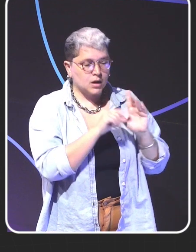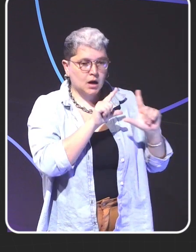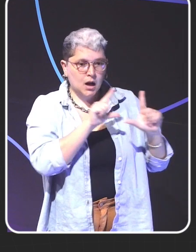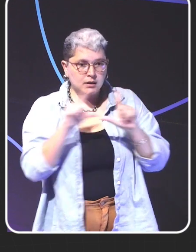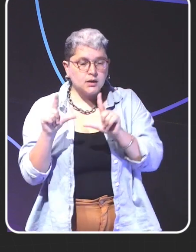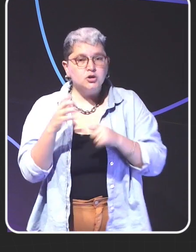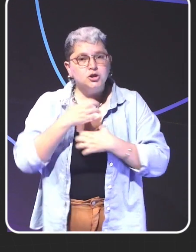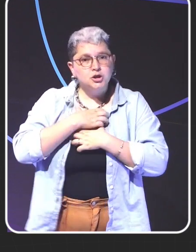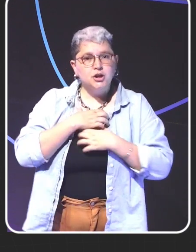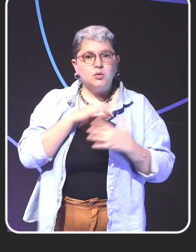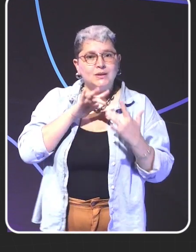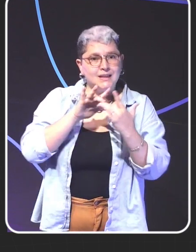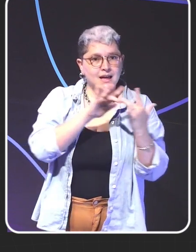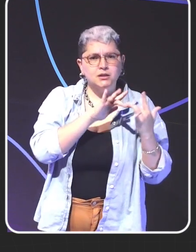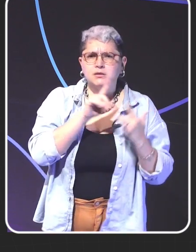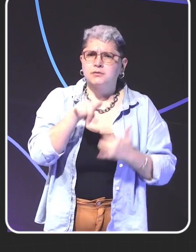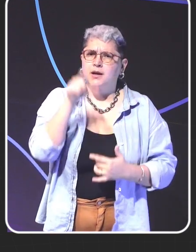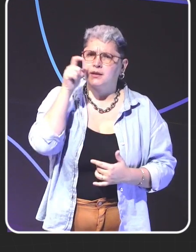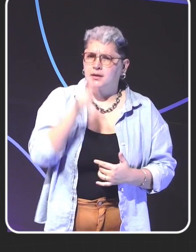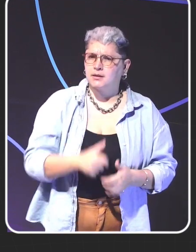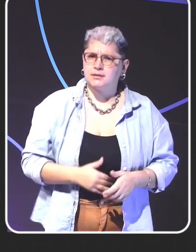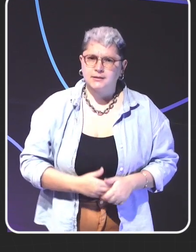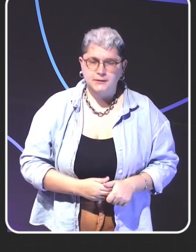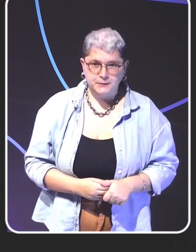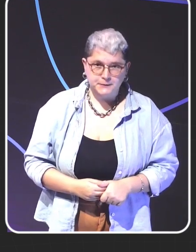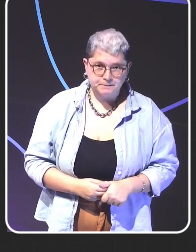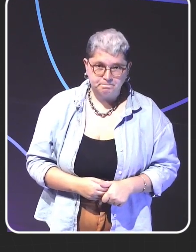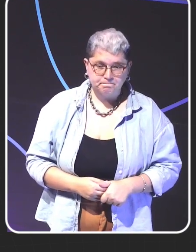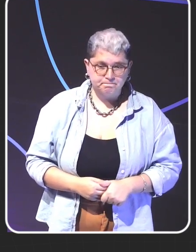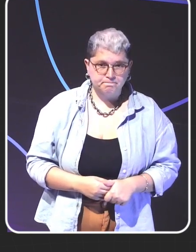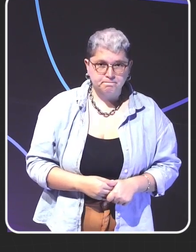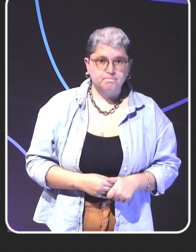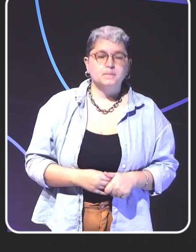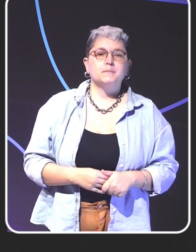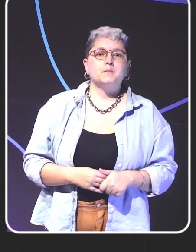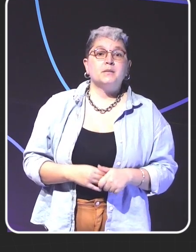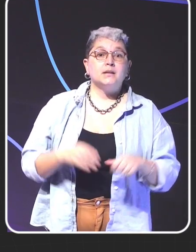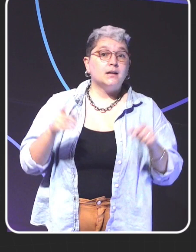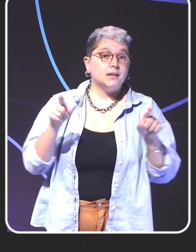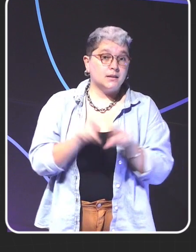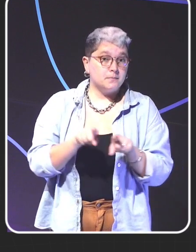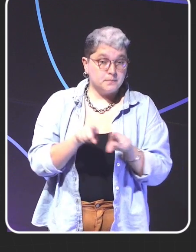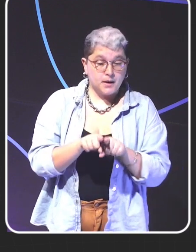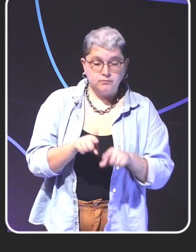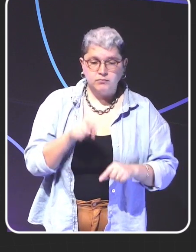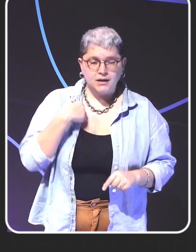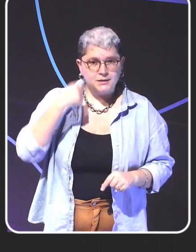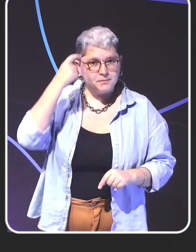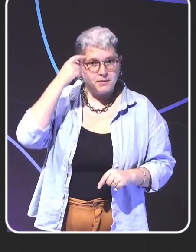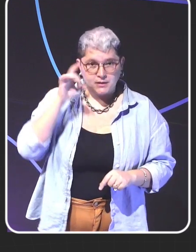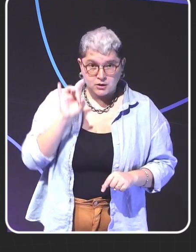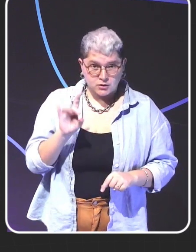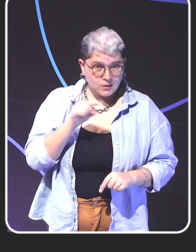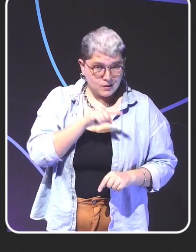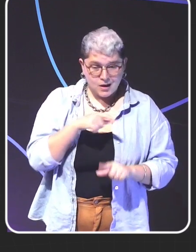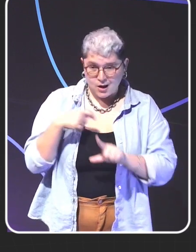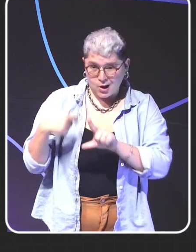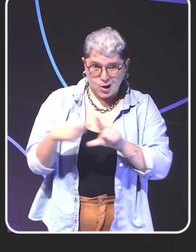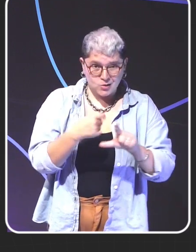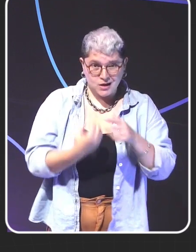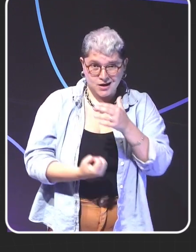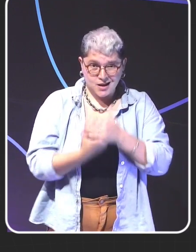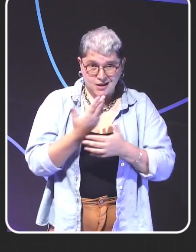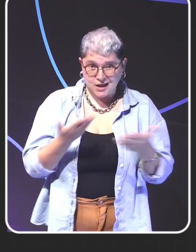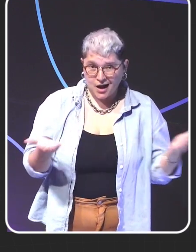interessante. Também, quando a gente pensa nessas tendências, a gente pensa que só essas lojas que foram criadas agora,